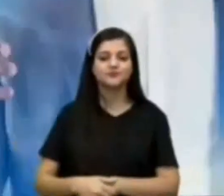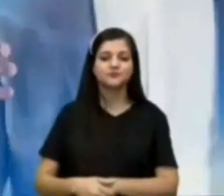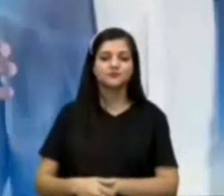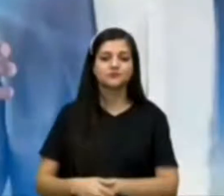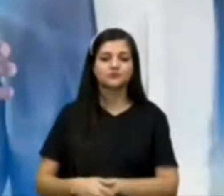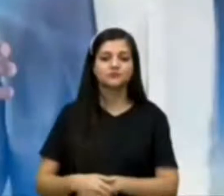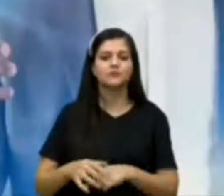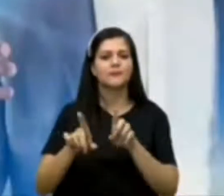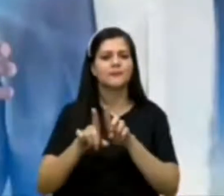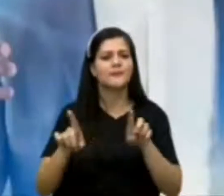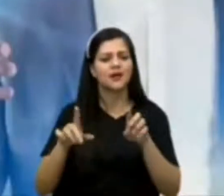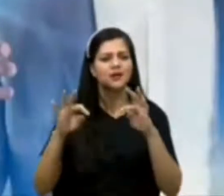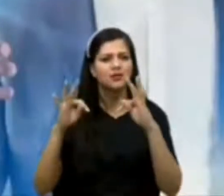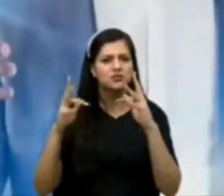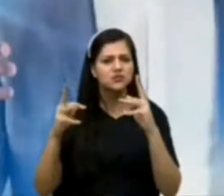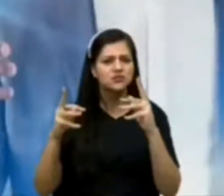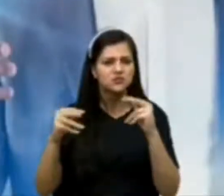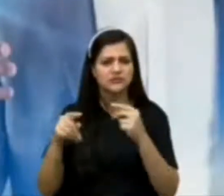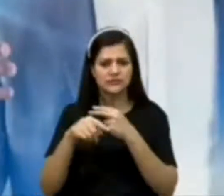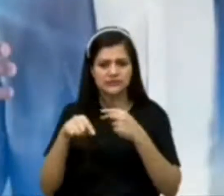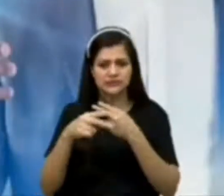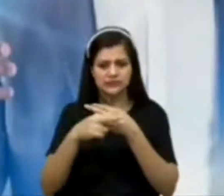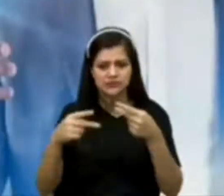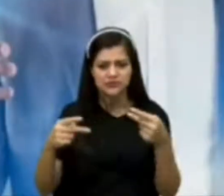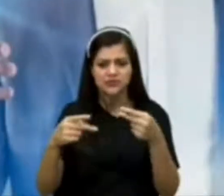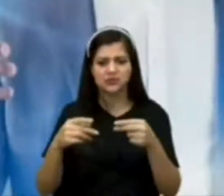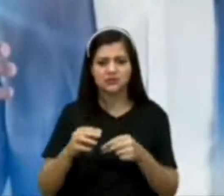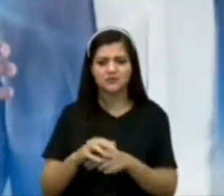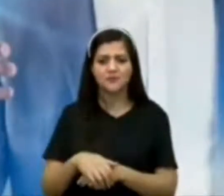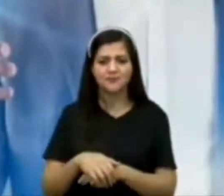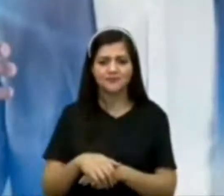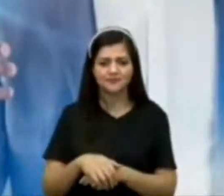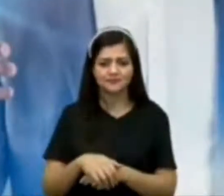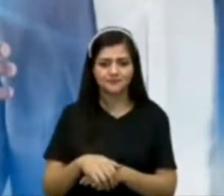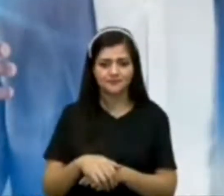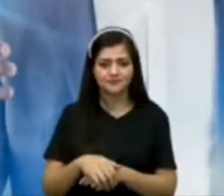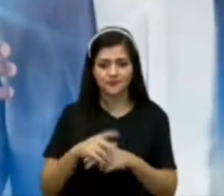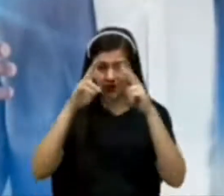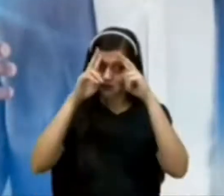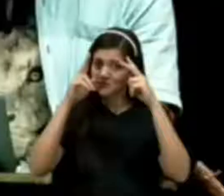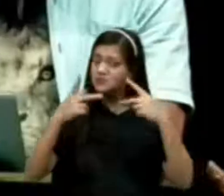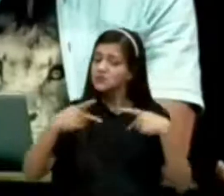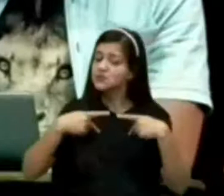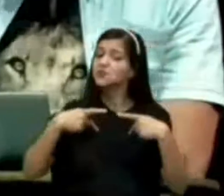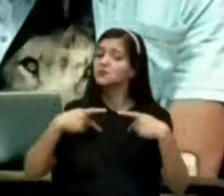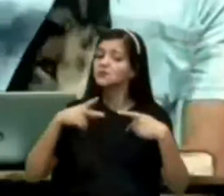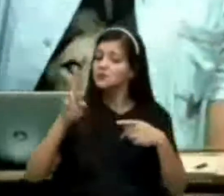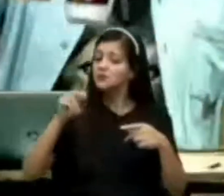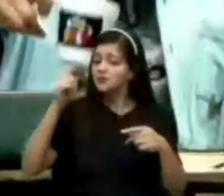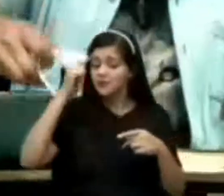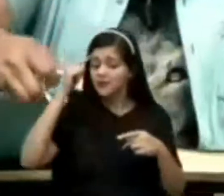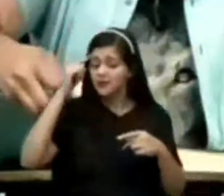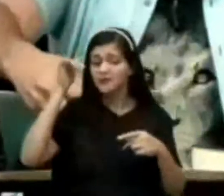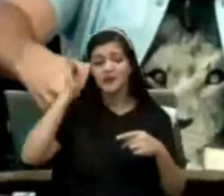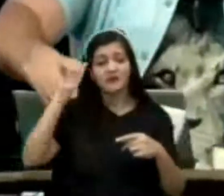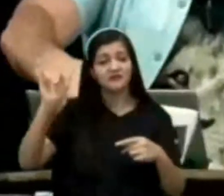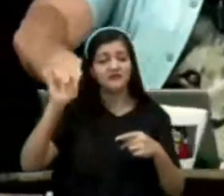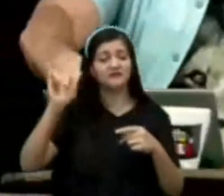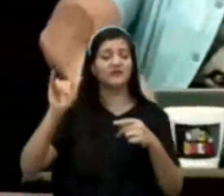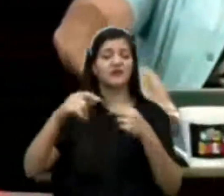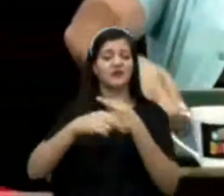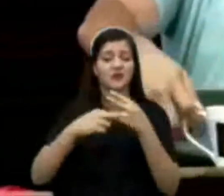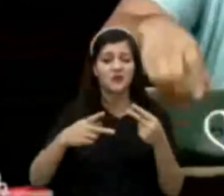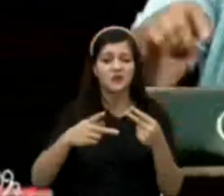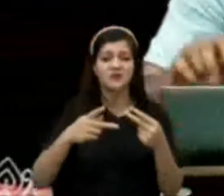Mas isso tudo, né? Os homens pensam que é para evitar falsificações, né? É